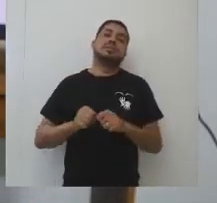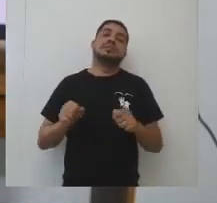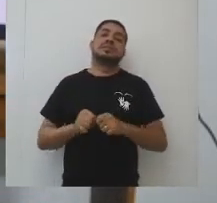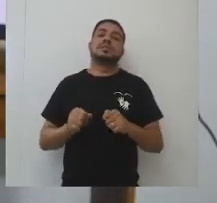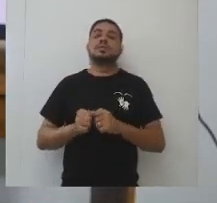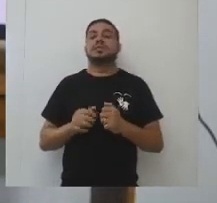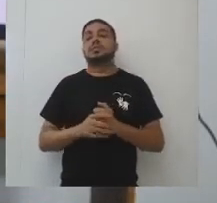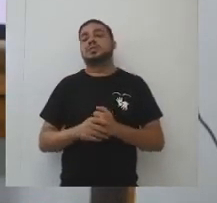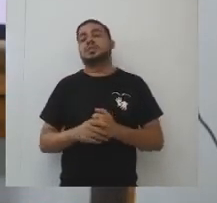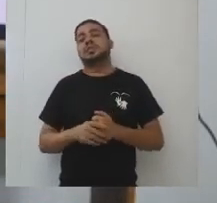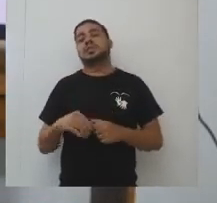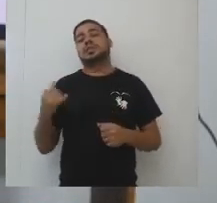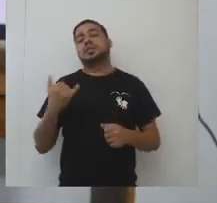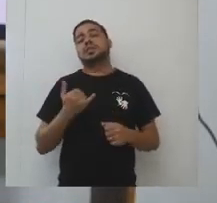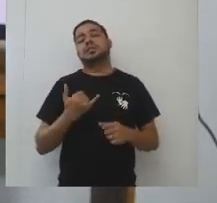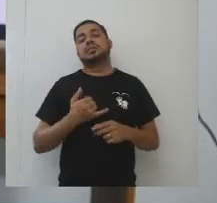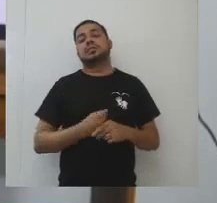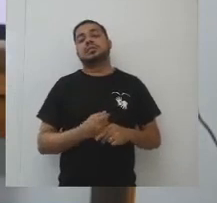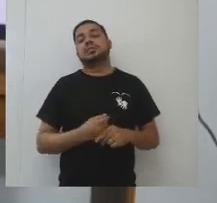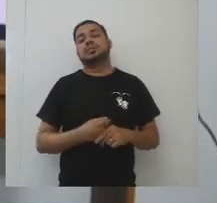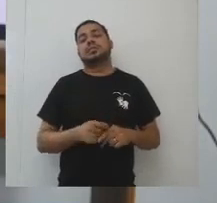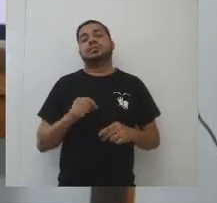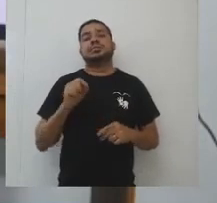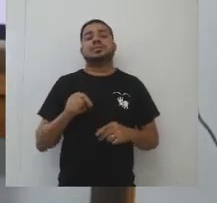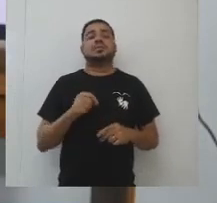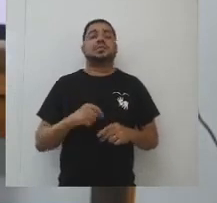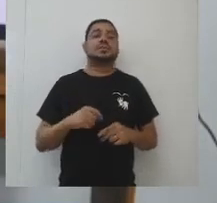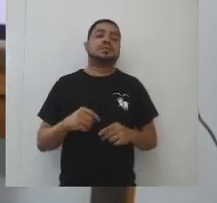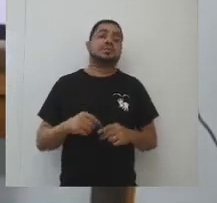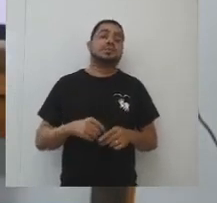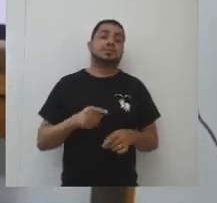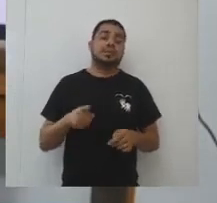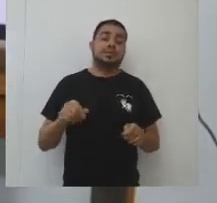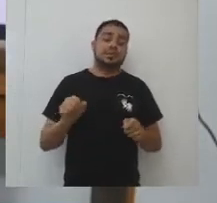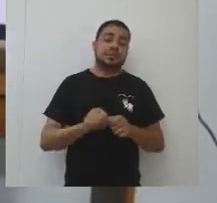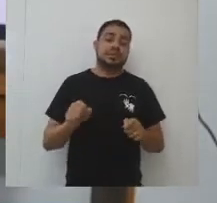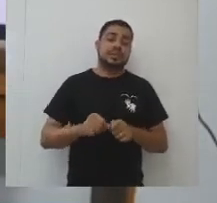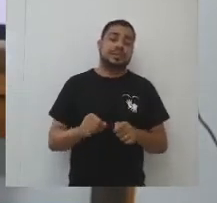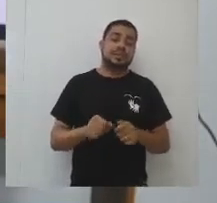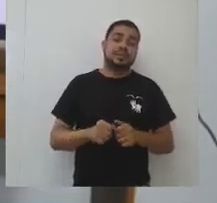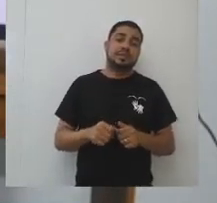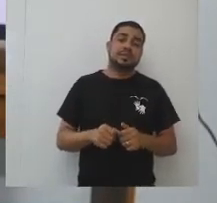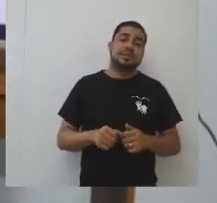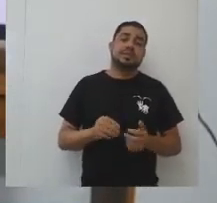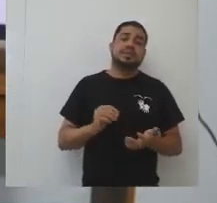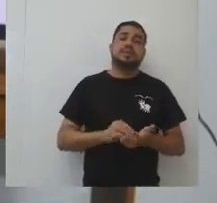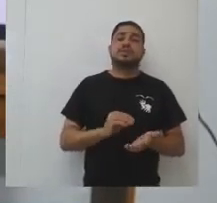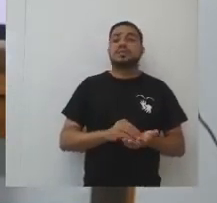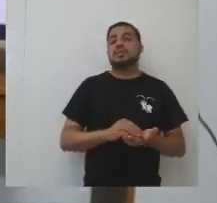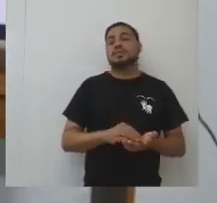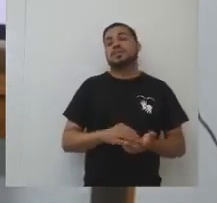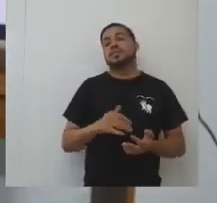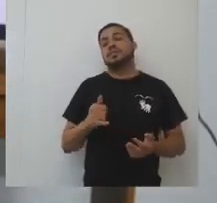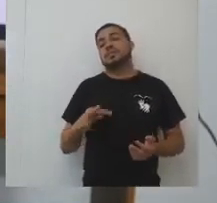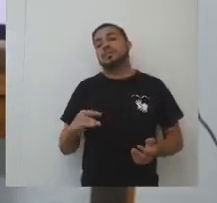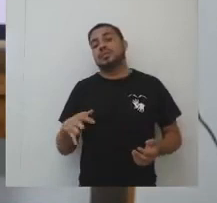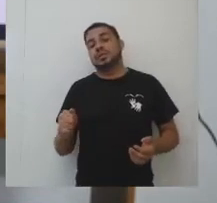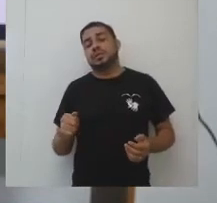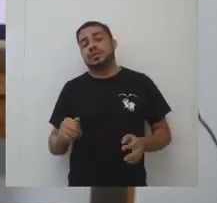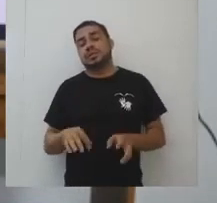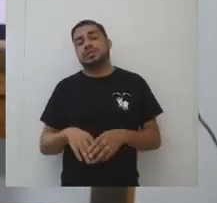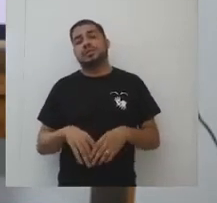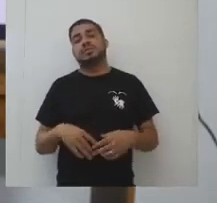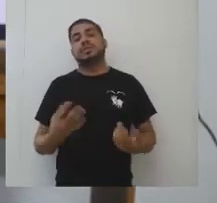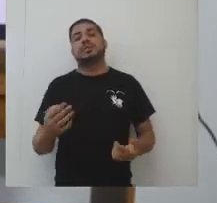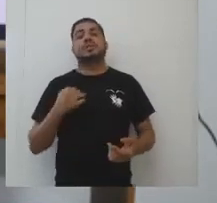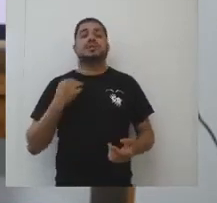fornecer carga elétrica. O que é fornecer carga elétrica? É fazer com que ela fique com falta ou com excesso de elétron. Mais